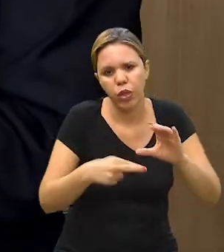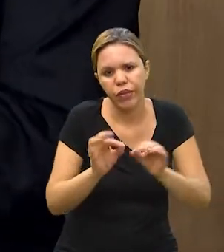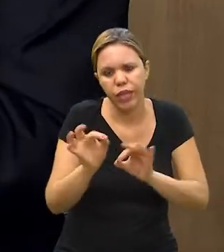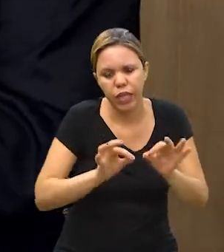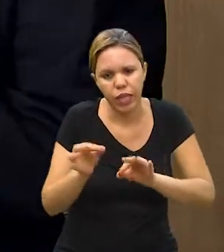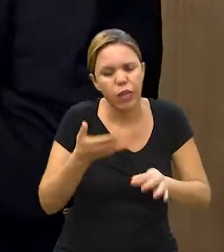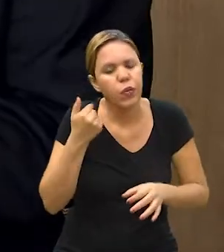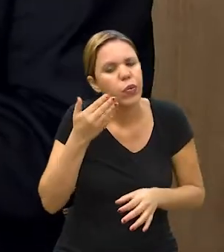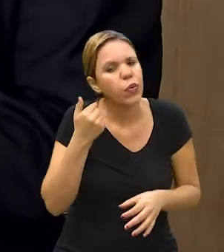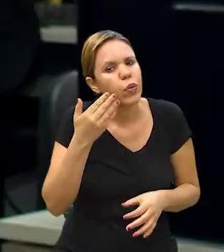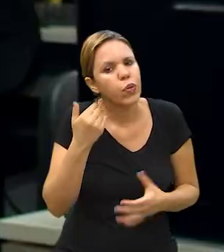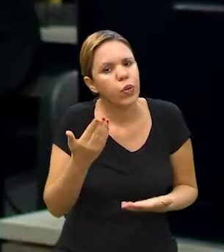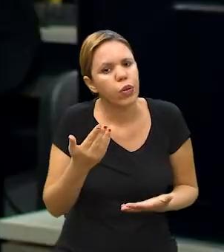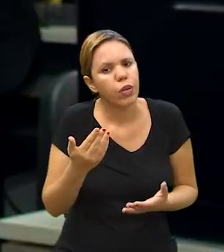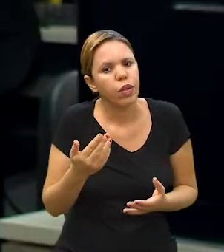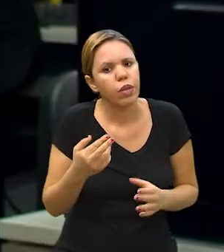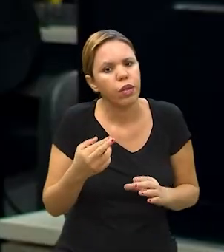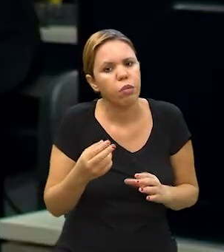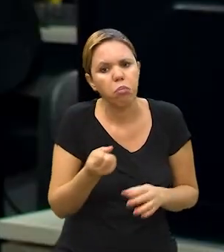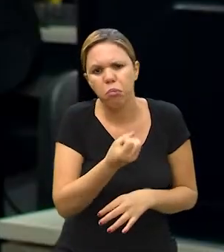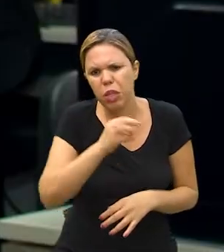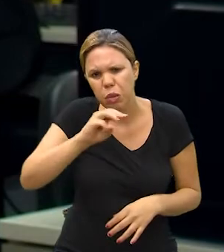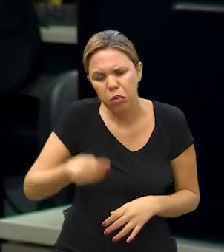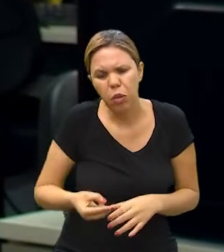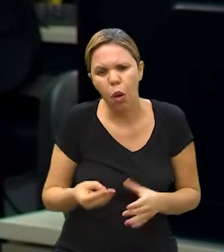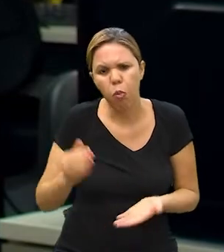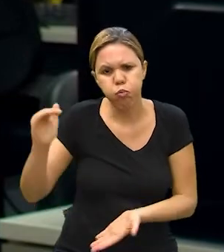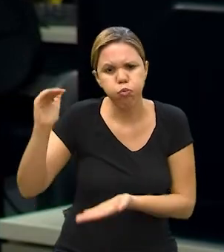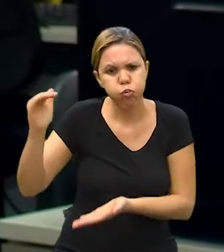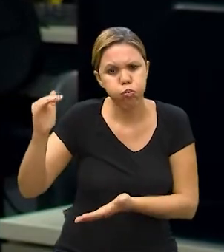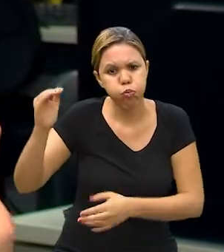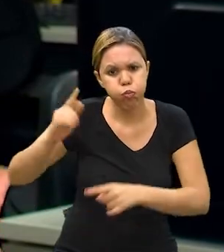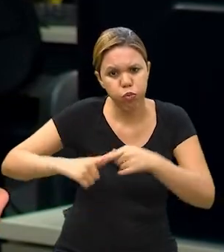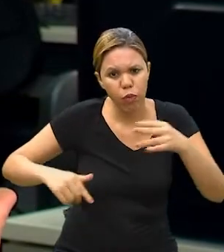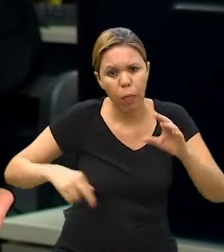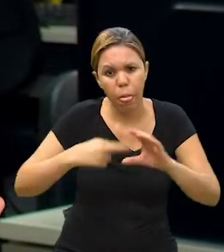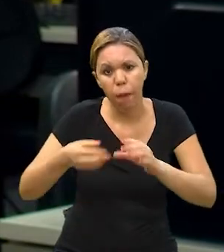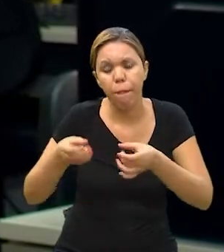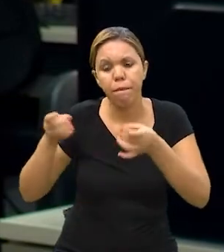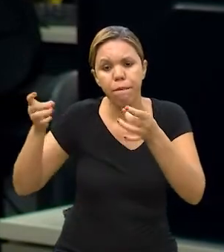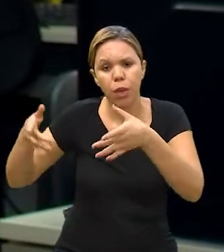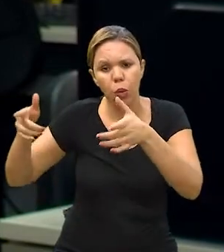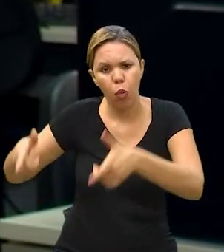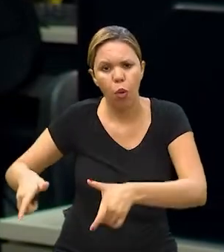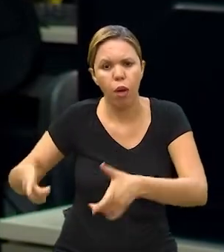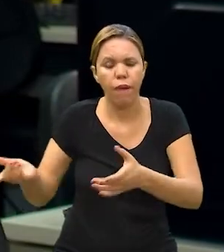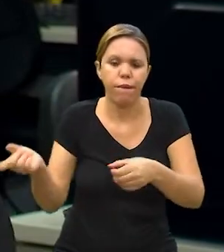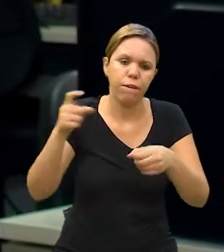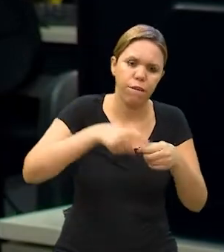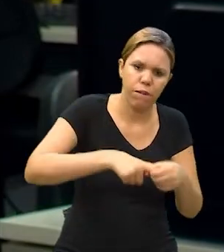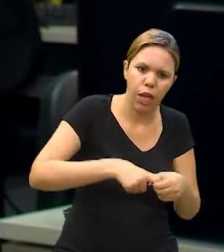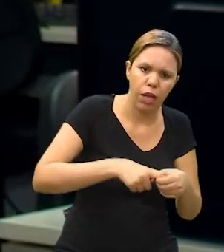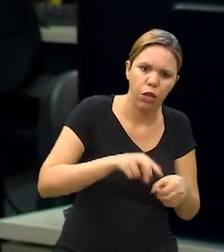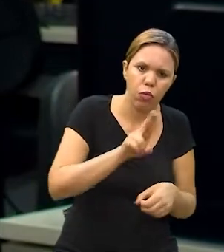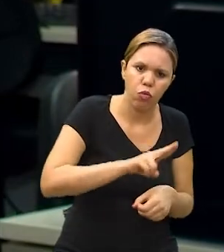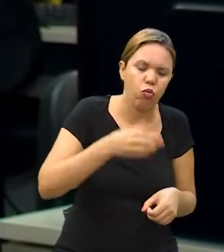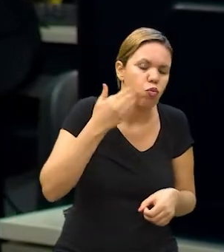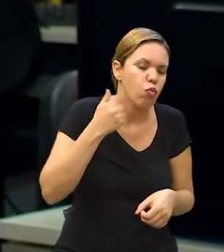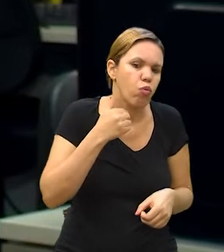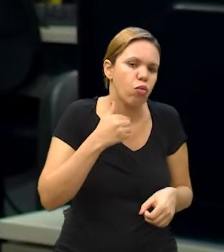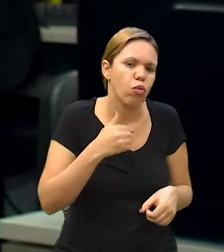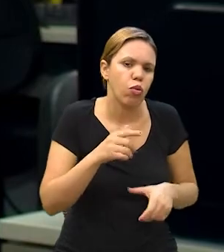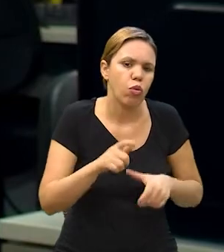de reaproveitamento de milhões de toneladas de material que iriam para aterros e que vão voltar a rodar